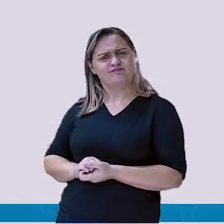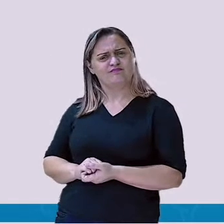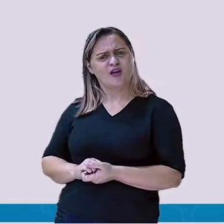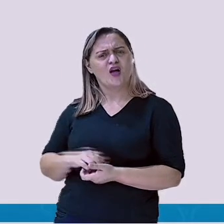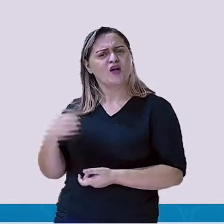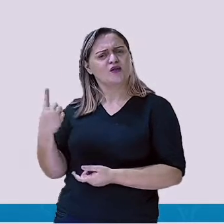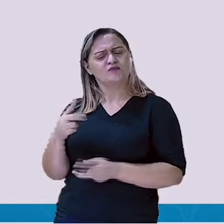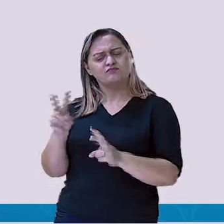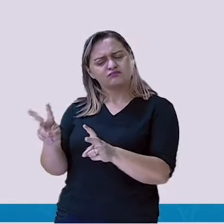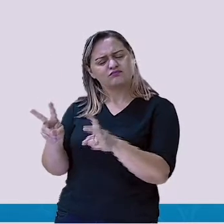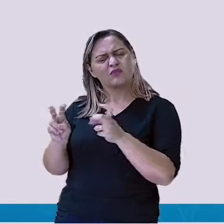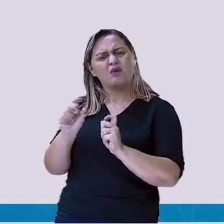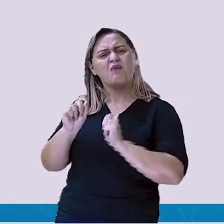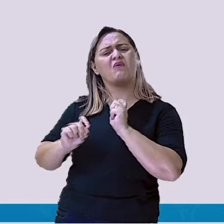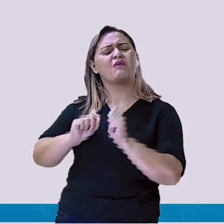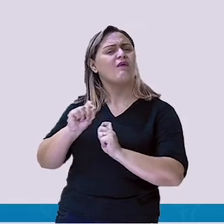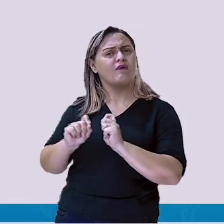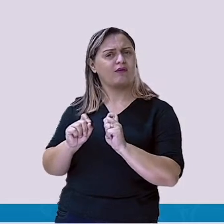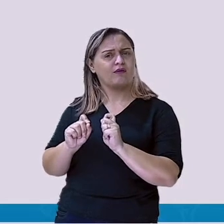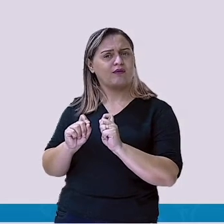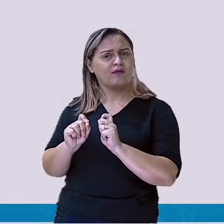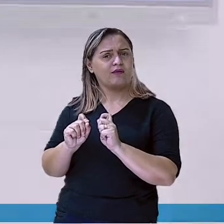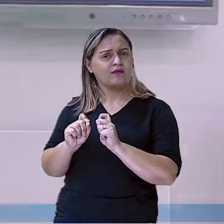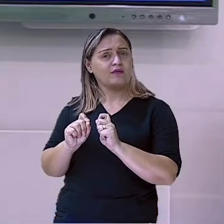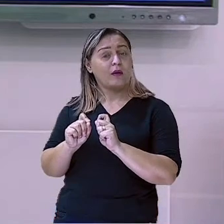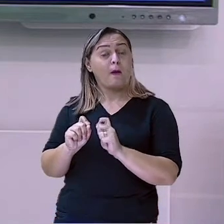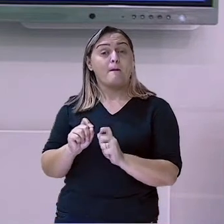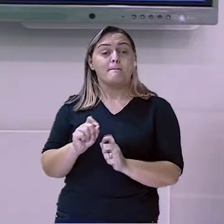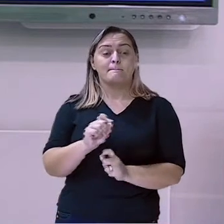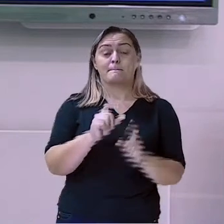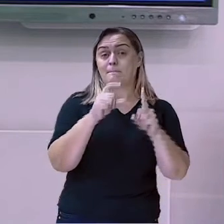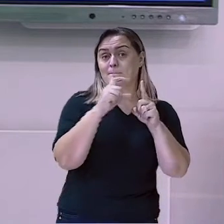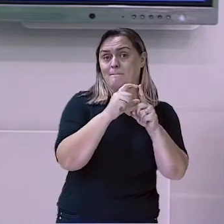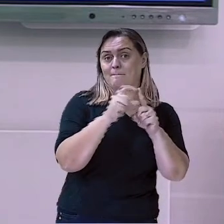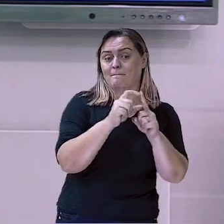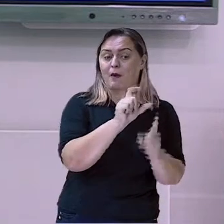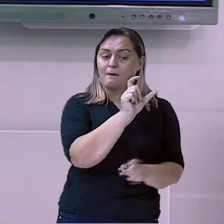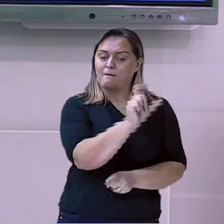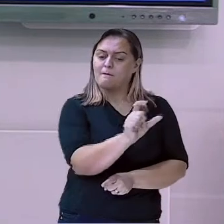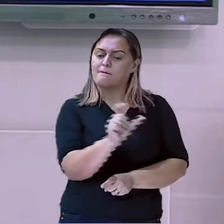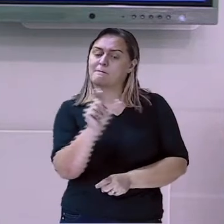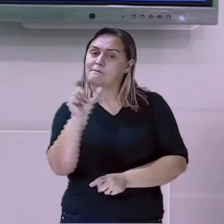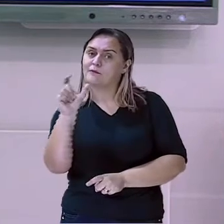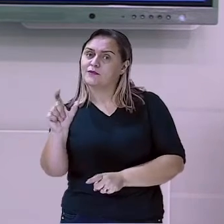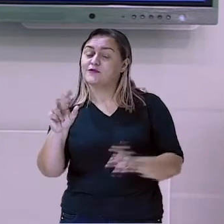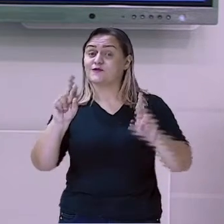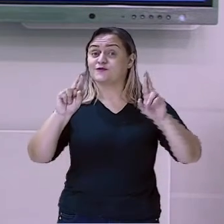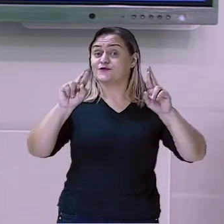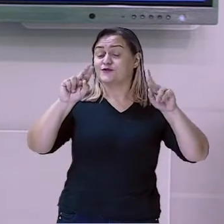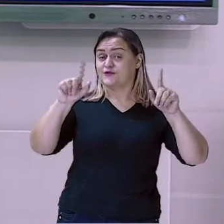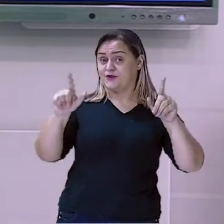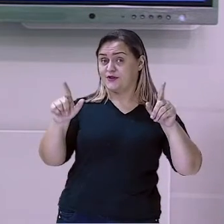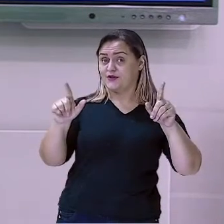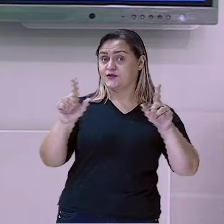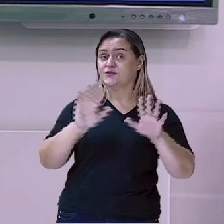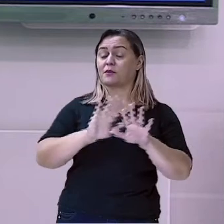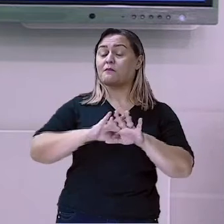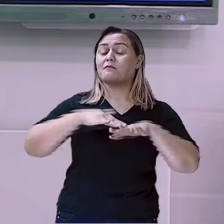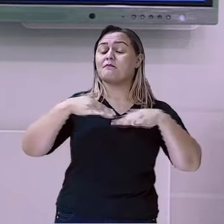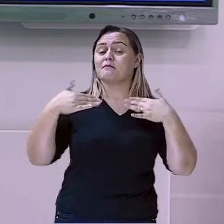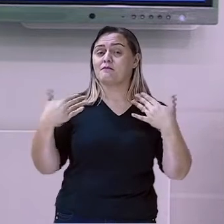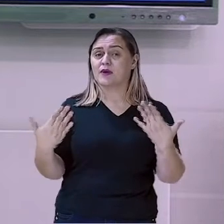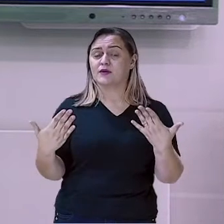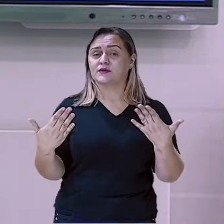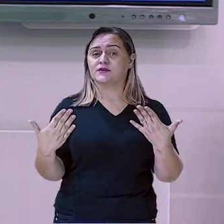nessas palavras? São a mesma coisa, elas significam a mesma coisa, mas são usadas em